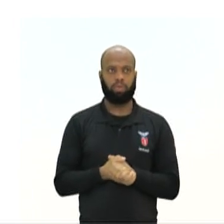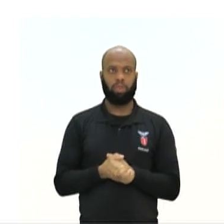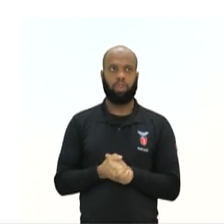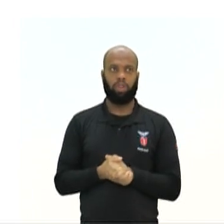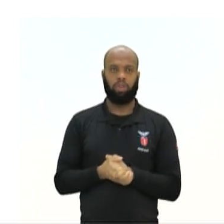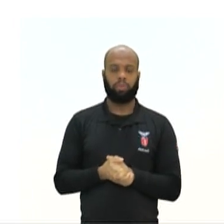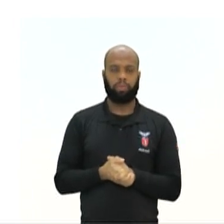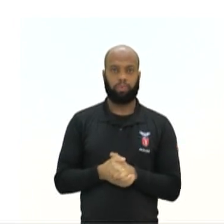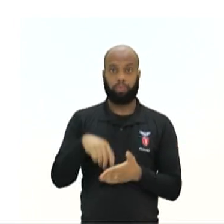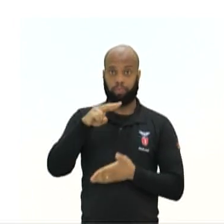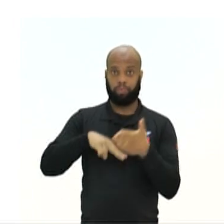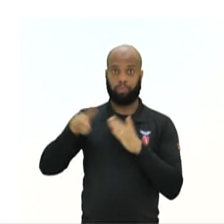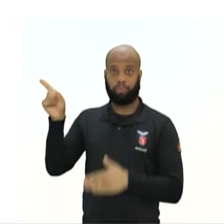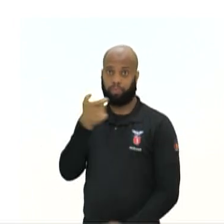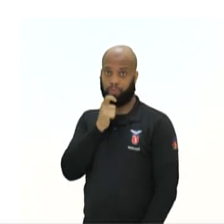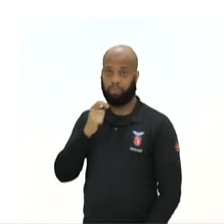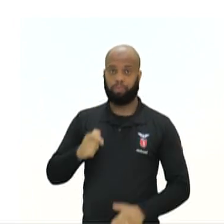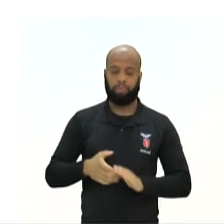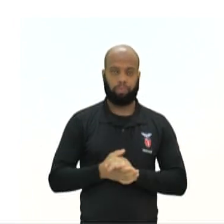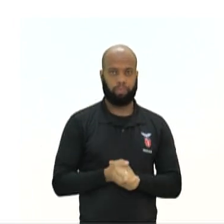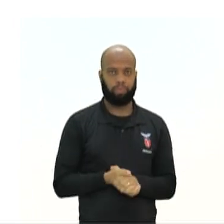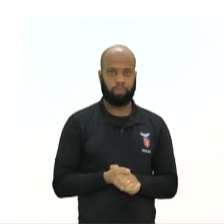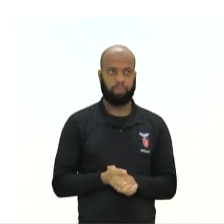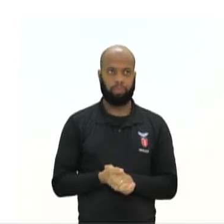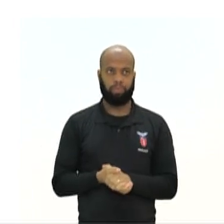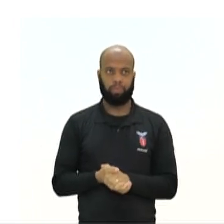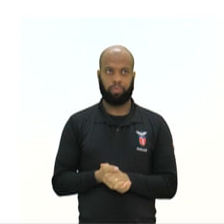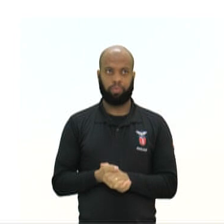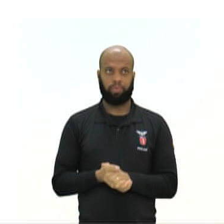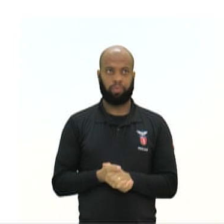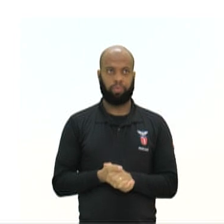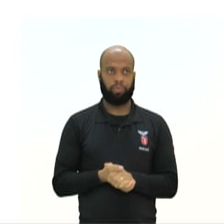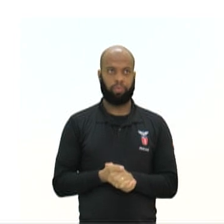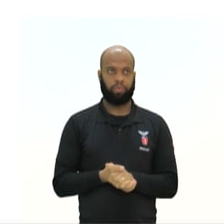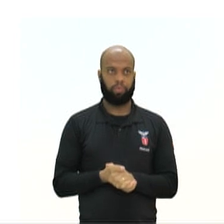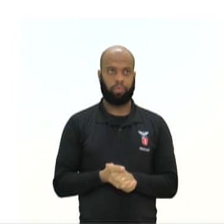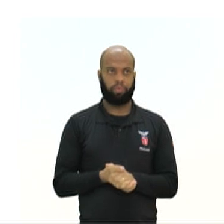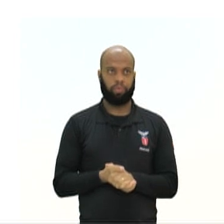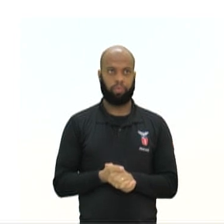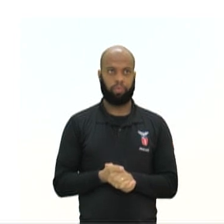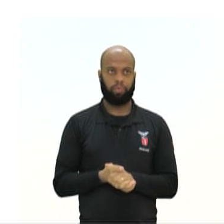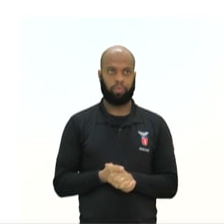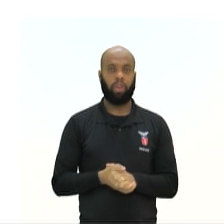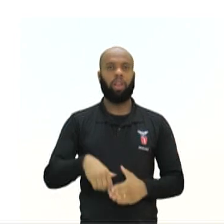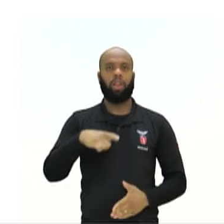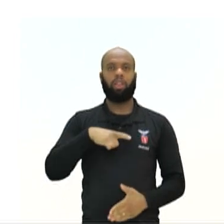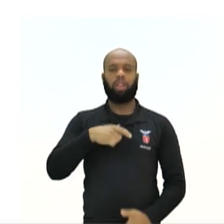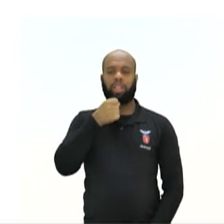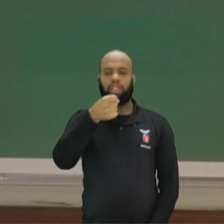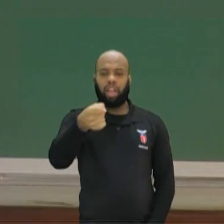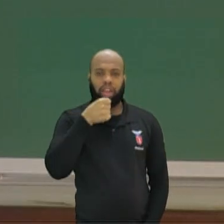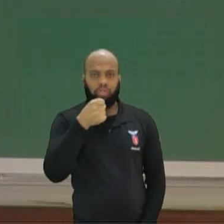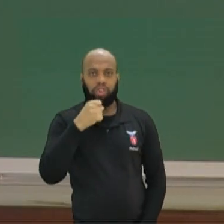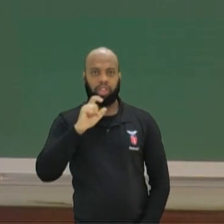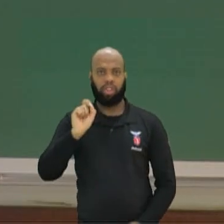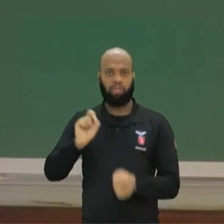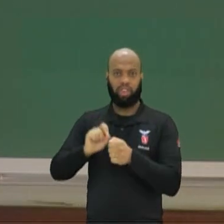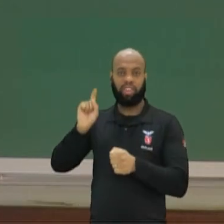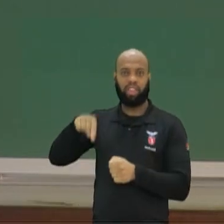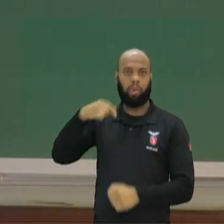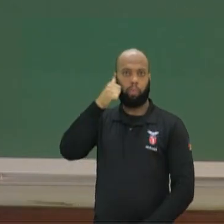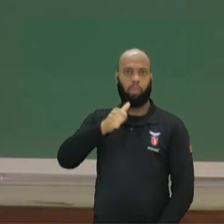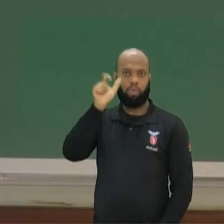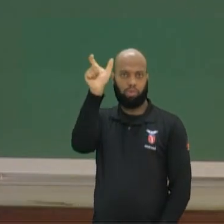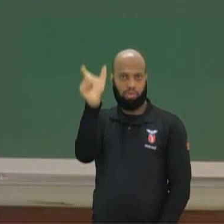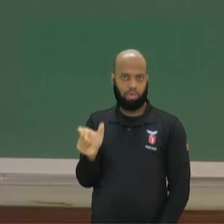Read part of an interview with the singer Demi Lovato and answer the questions. Nós temos uma entrevista que foi feita com a cantora Demi